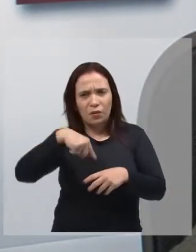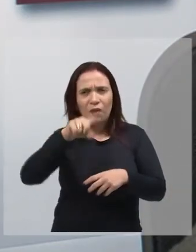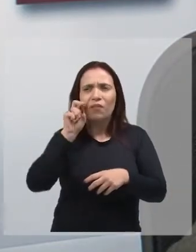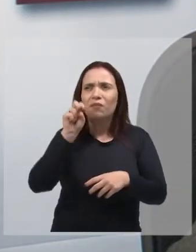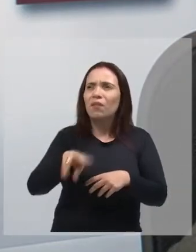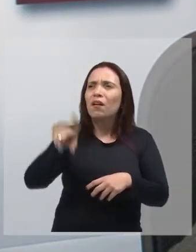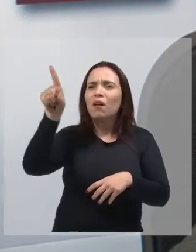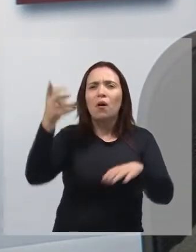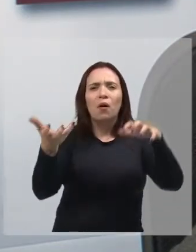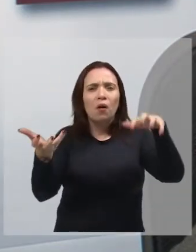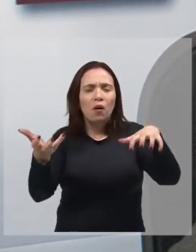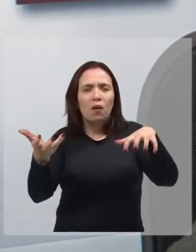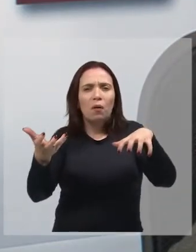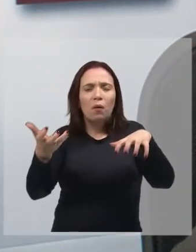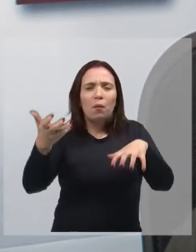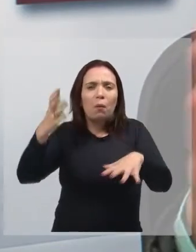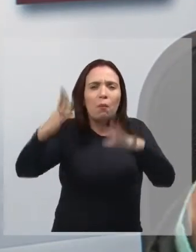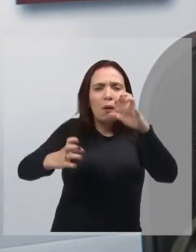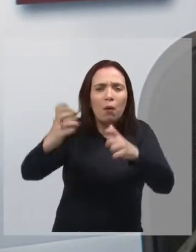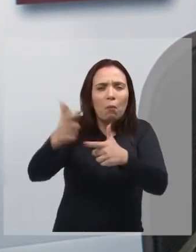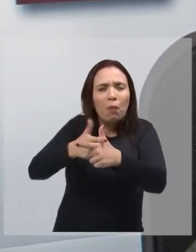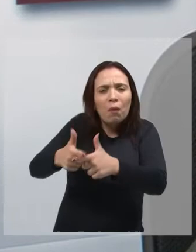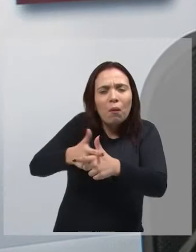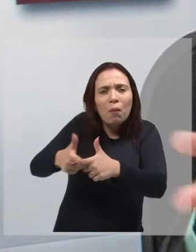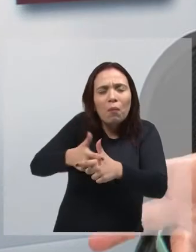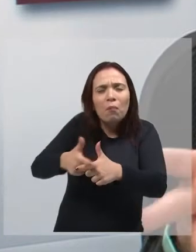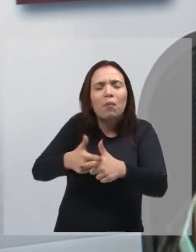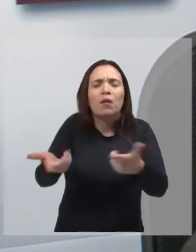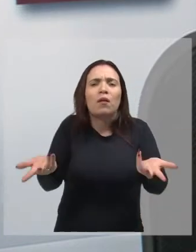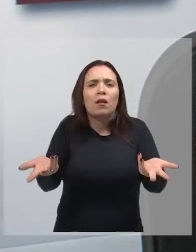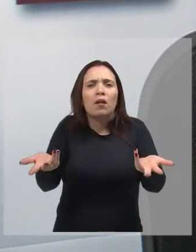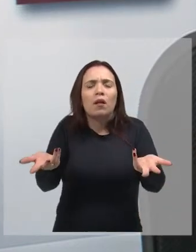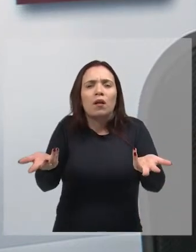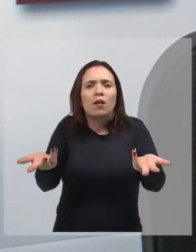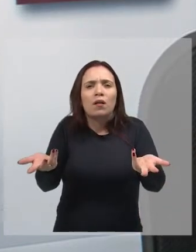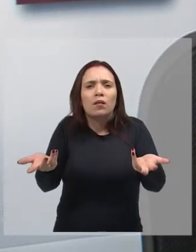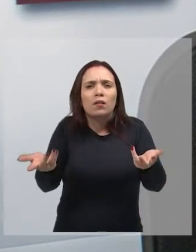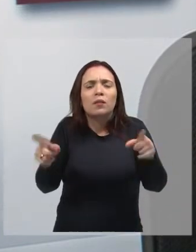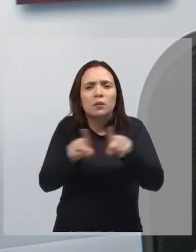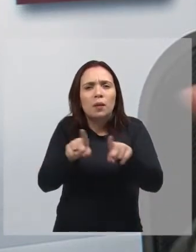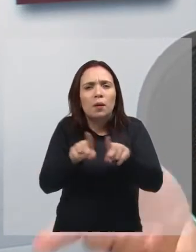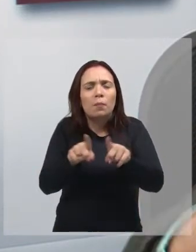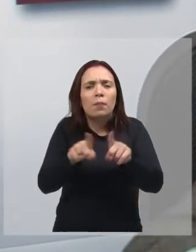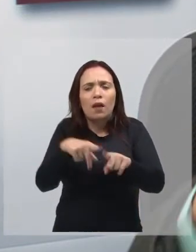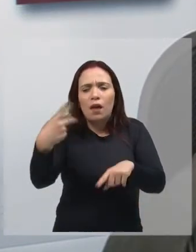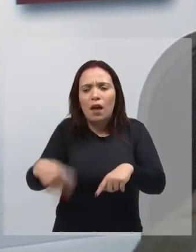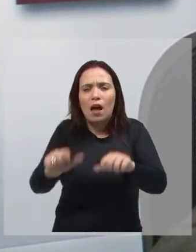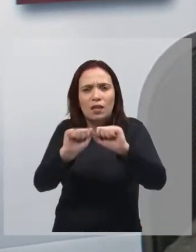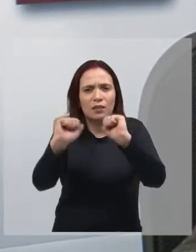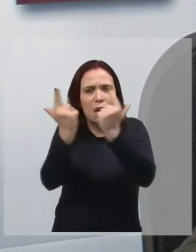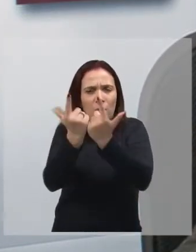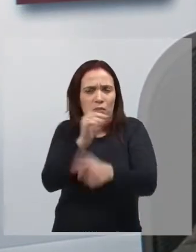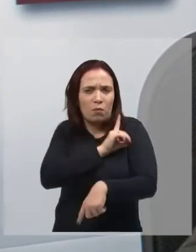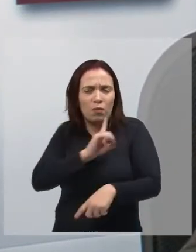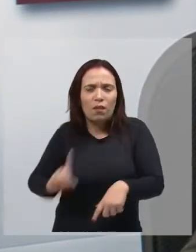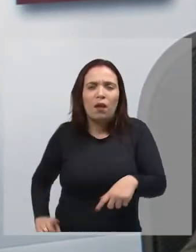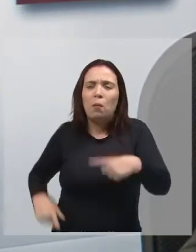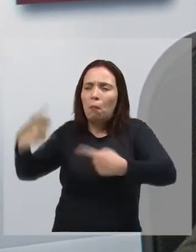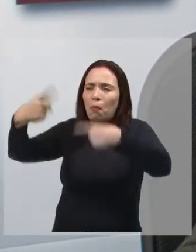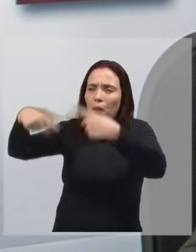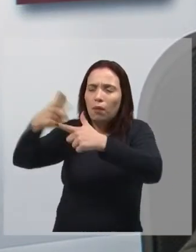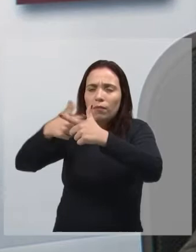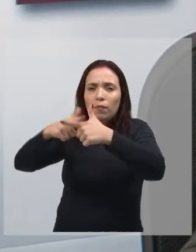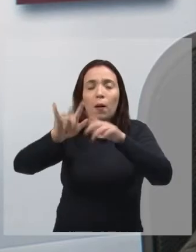governo federal e nem, de alguma maneira, a gente assiste, às vezes, no governo estadual, não por culpa do Camilo,